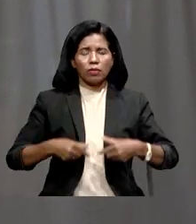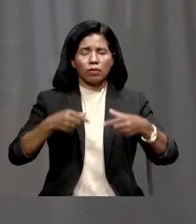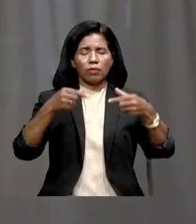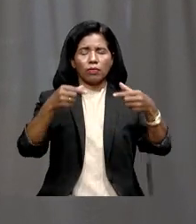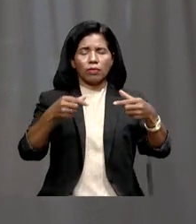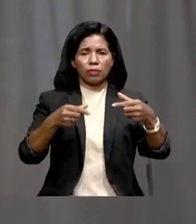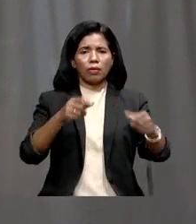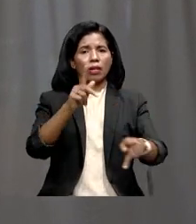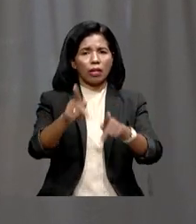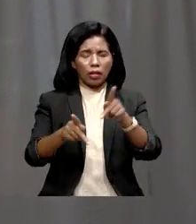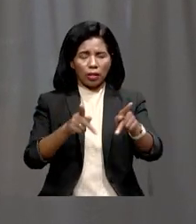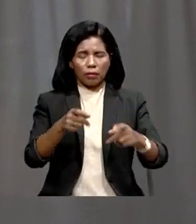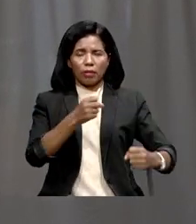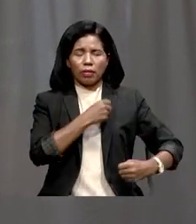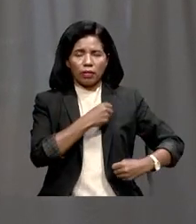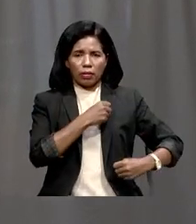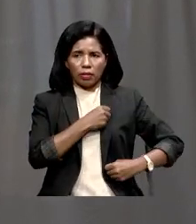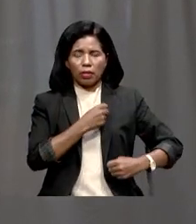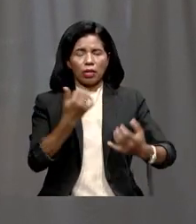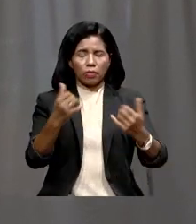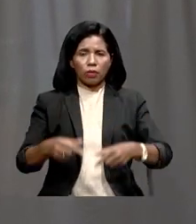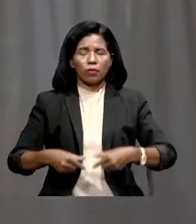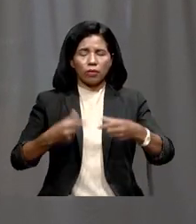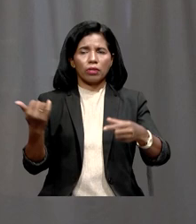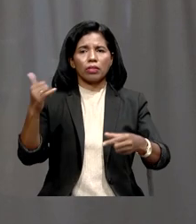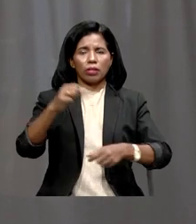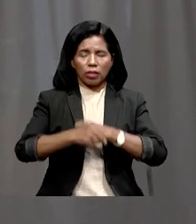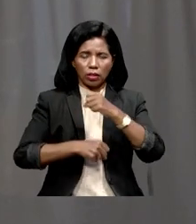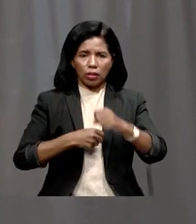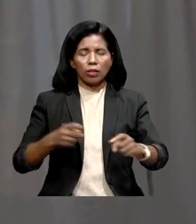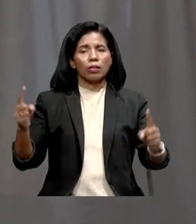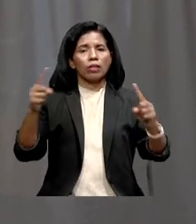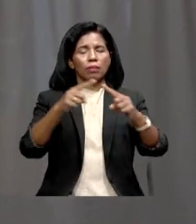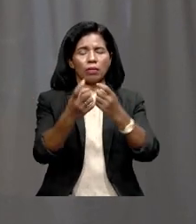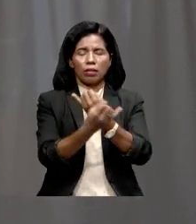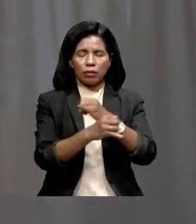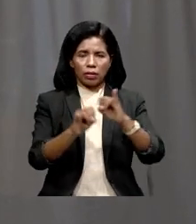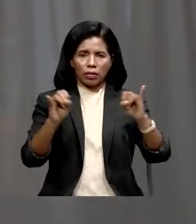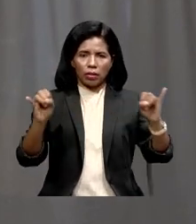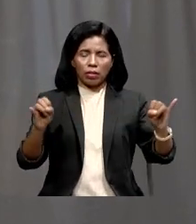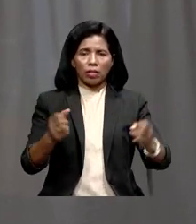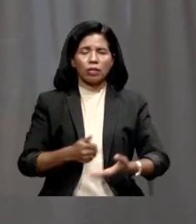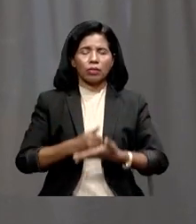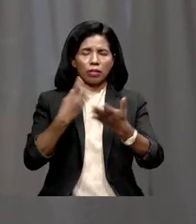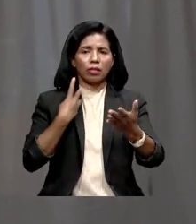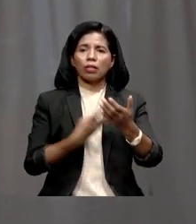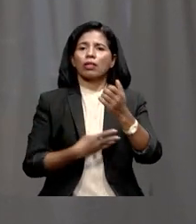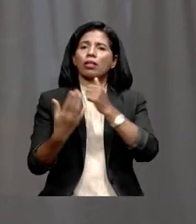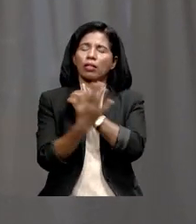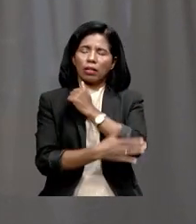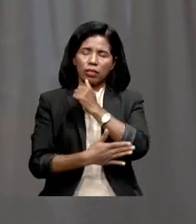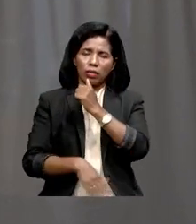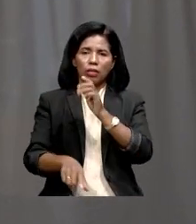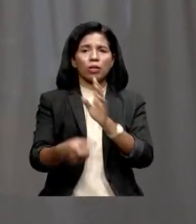ba heróis, heroína sira, nevema que sacrifica ser ni antoma, ba luta, ori liberta e tenerai,